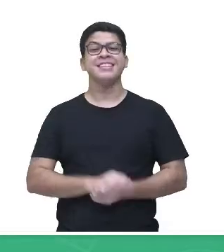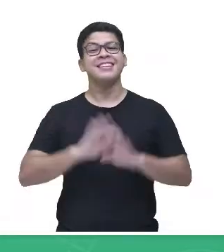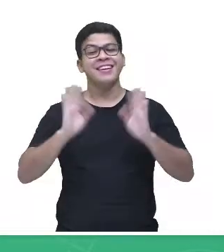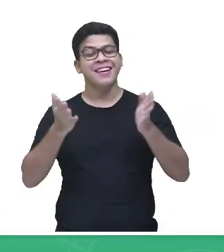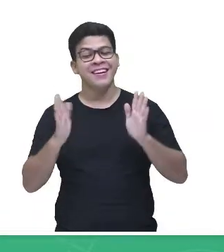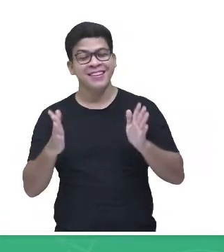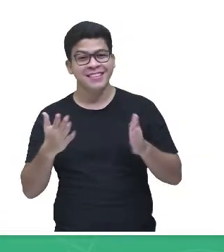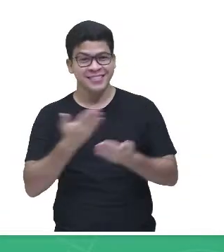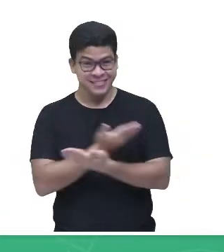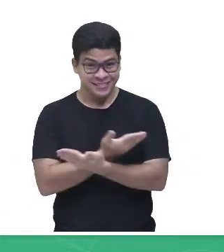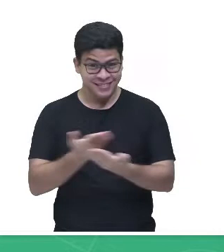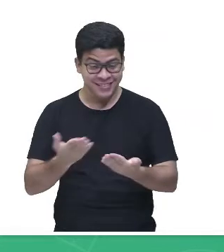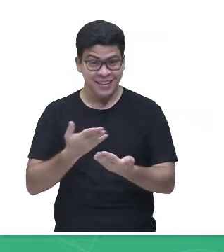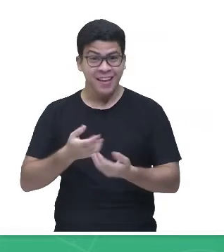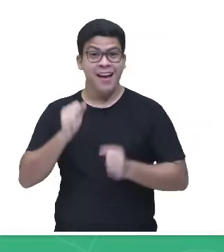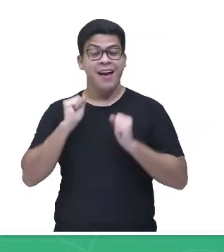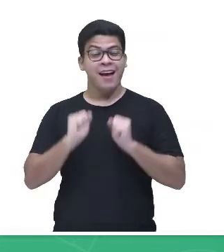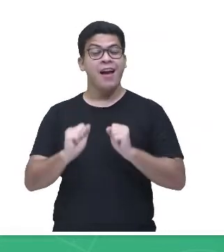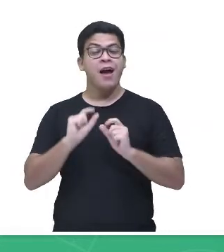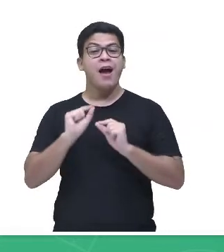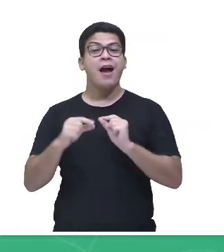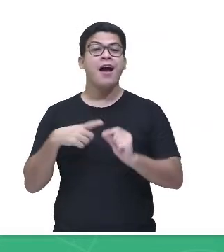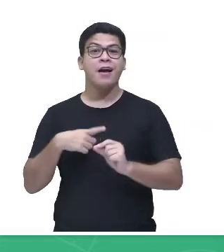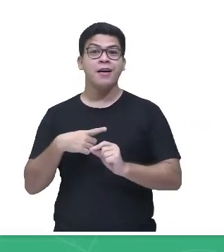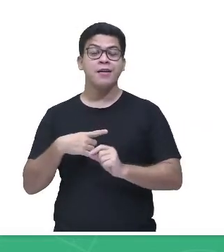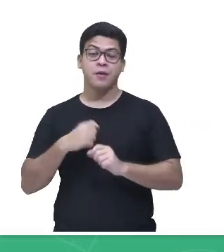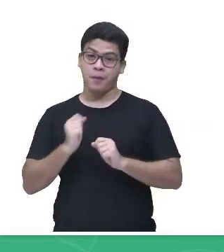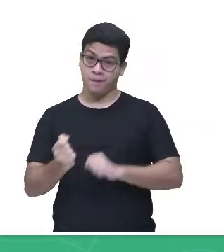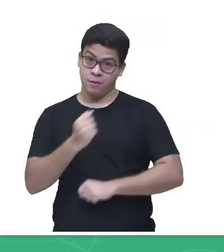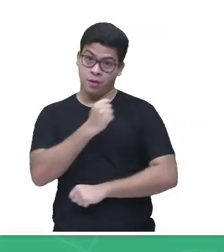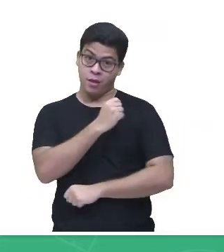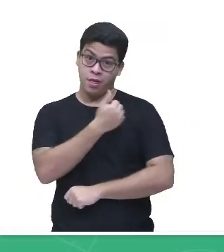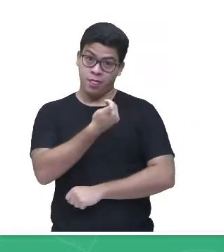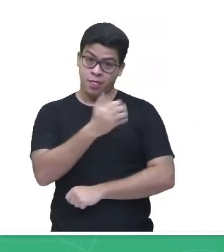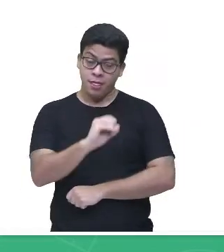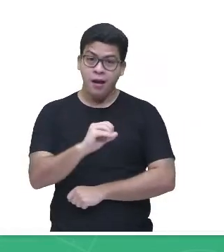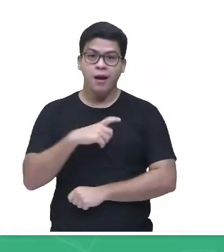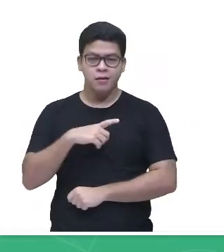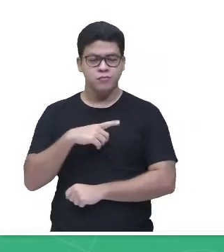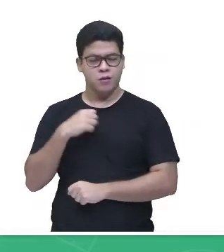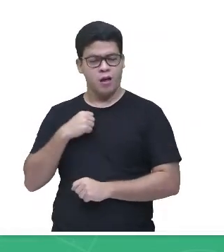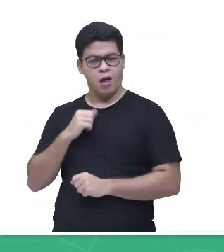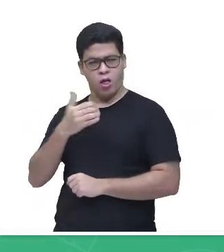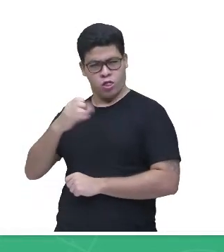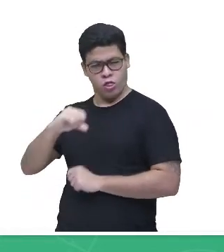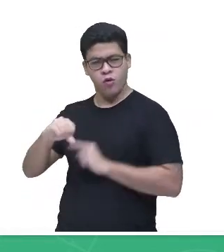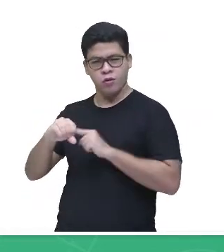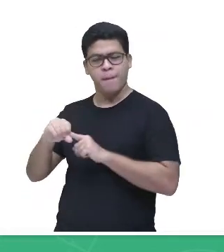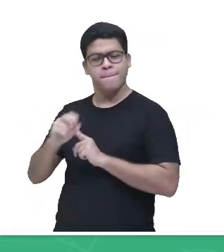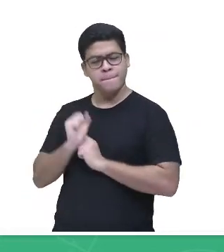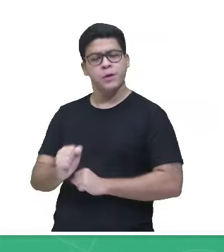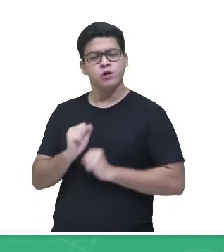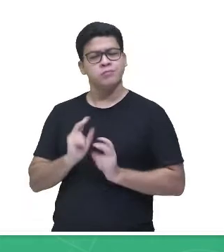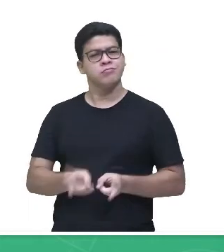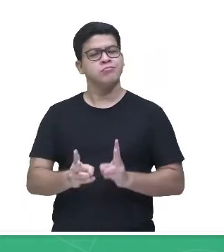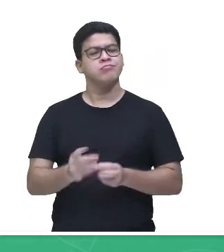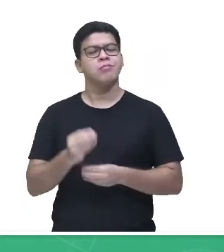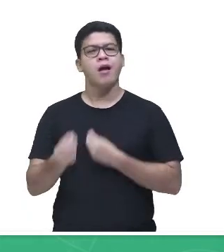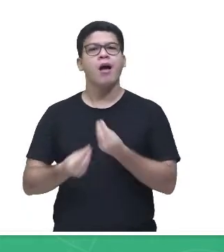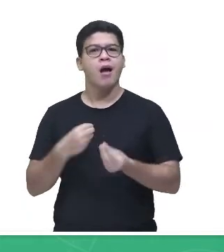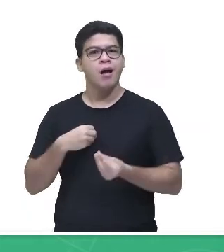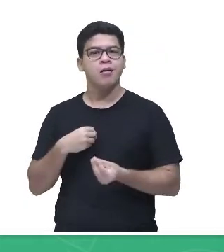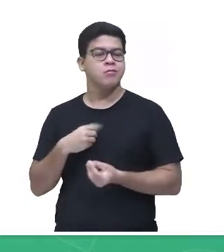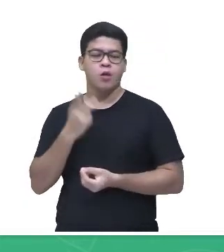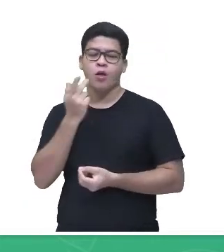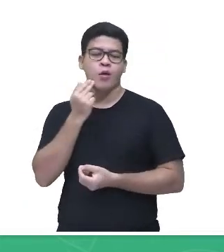Oi, gente, agora eu estou aqui para os nossos alunos da 10ª etapa, mas quem está aí da nona quiser acompanhar, fique à vontade, tá bom? E